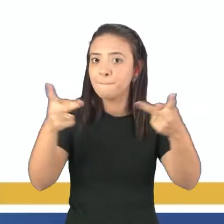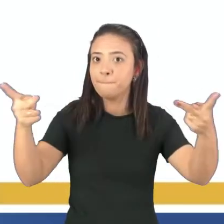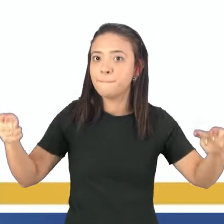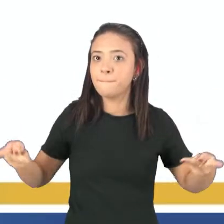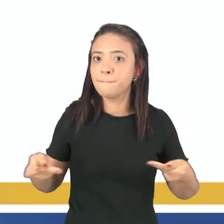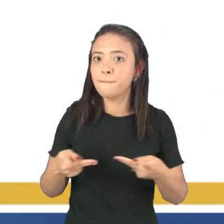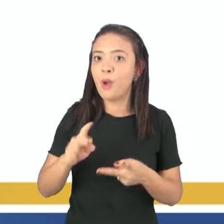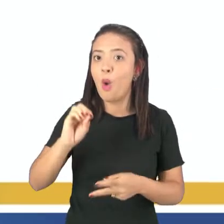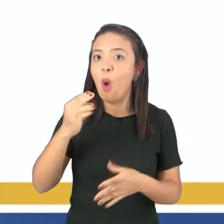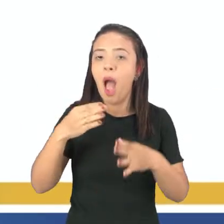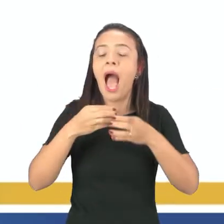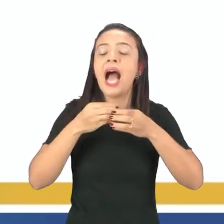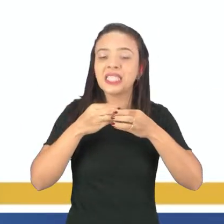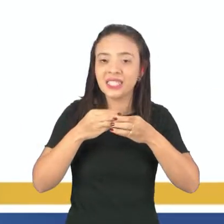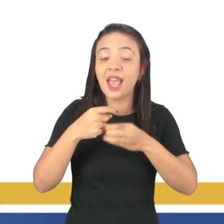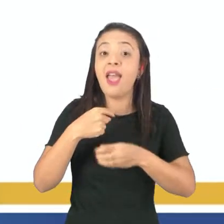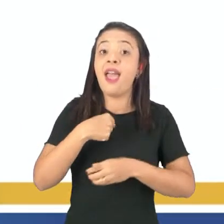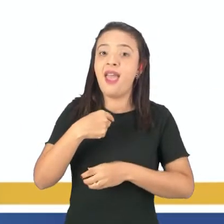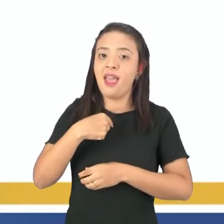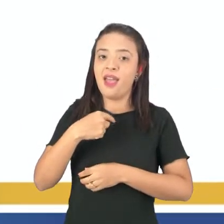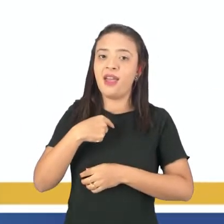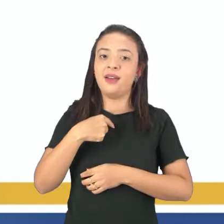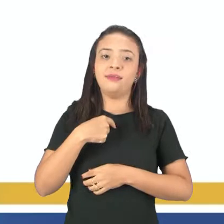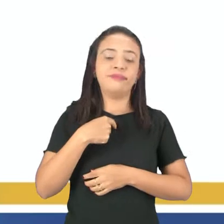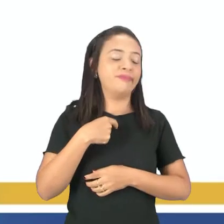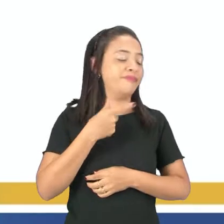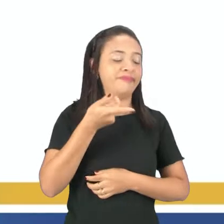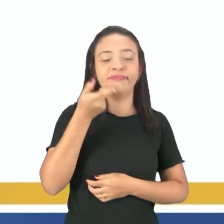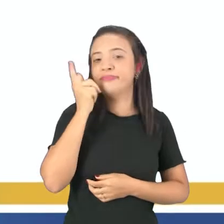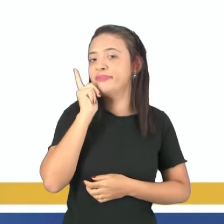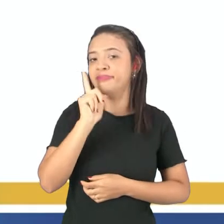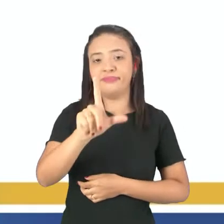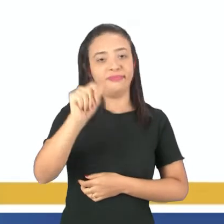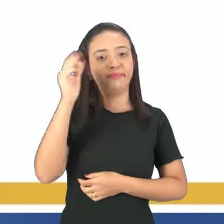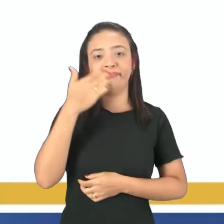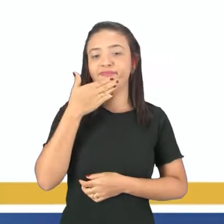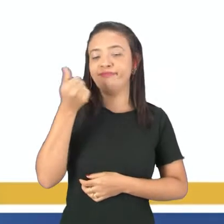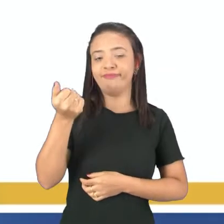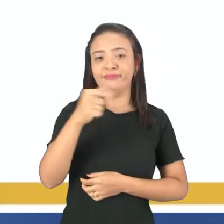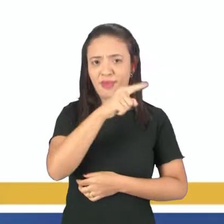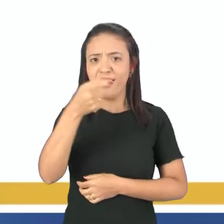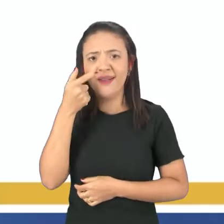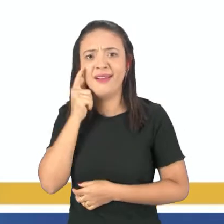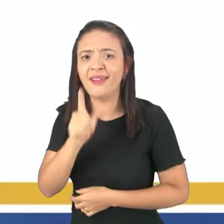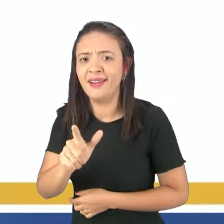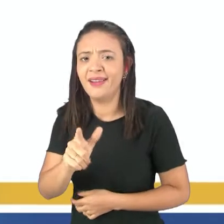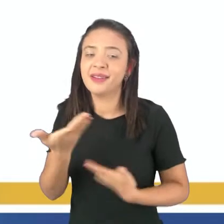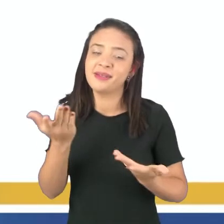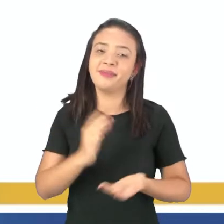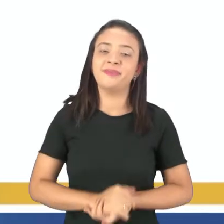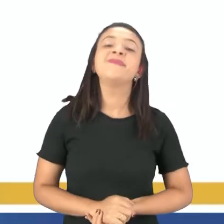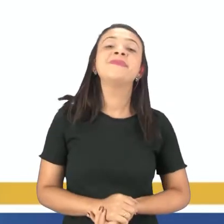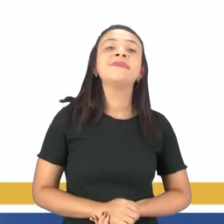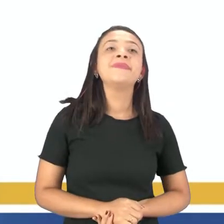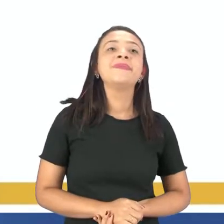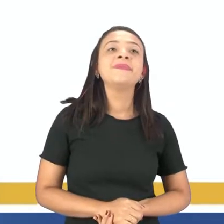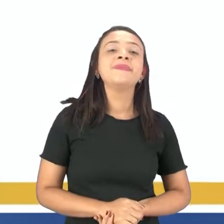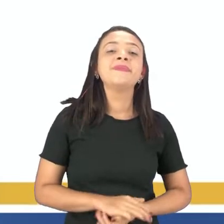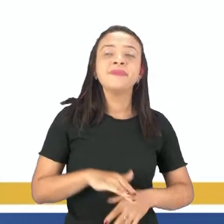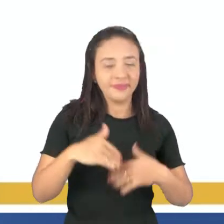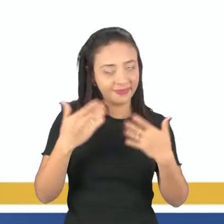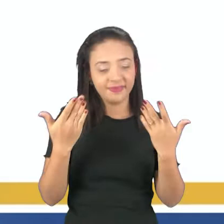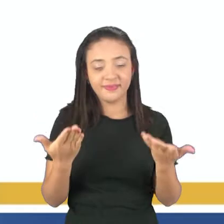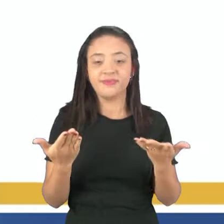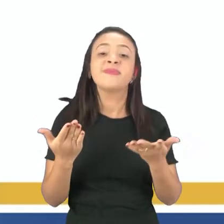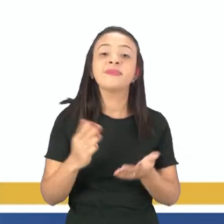ou hambúrguer? Eu sou incapaz de decidir qual é o melhor. Espero que vocês aí consigam decidir.